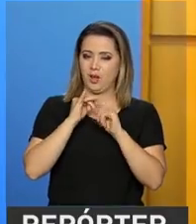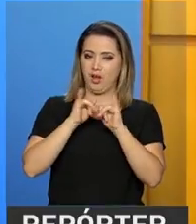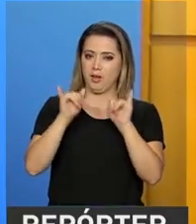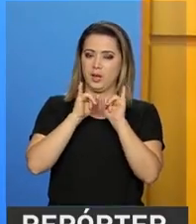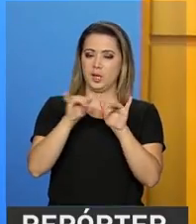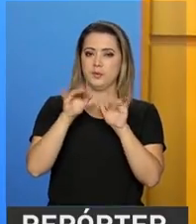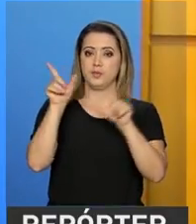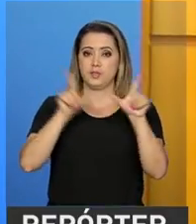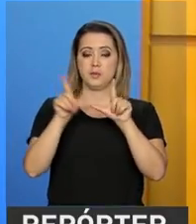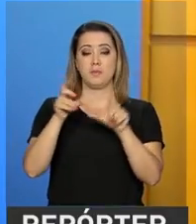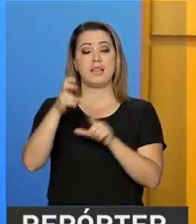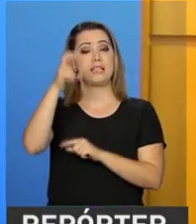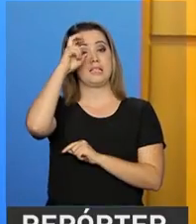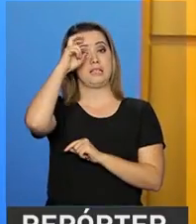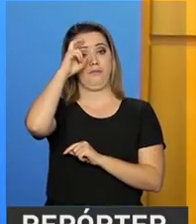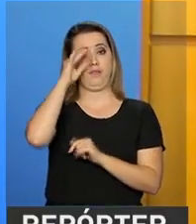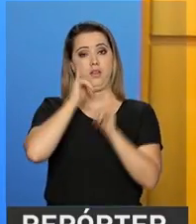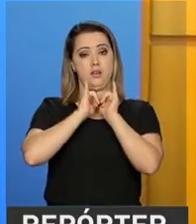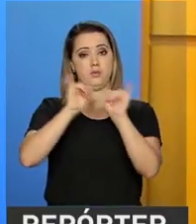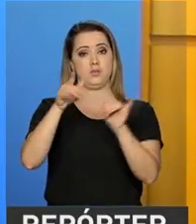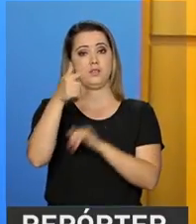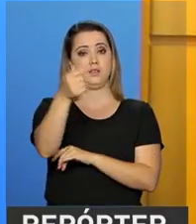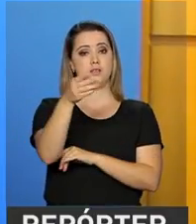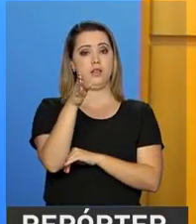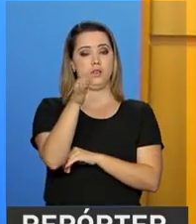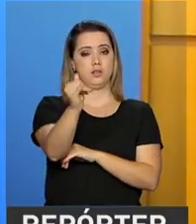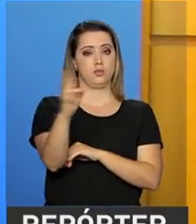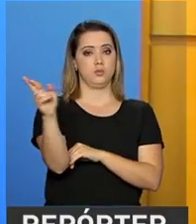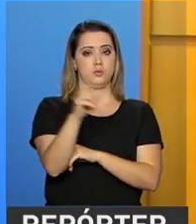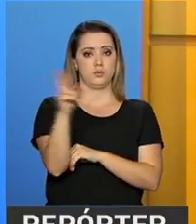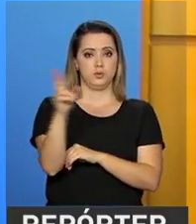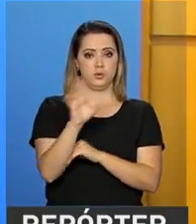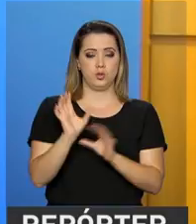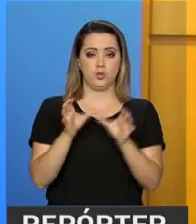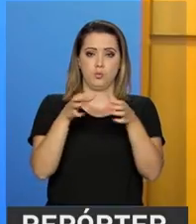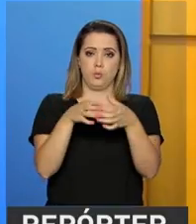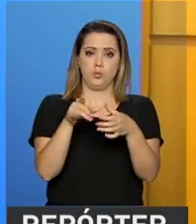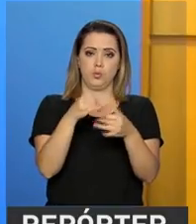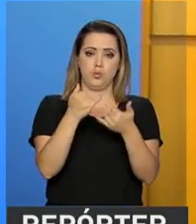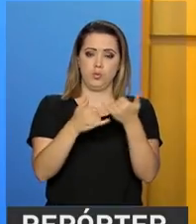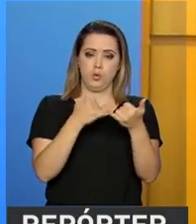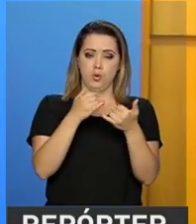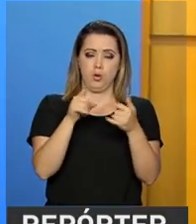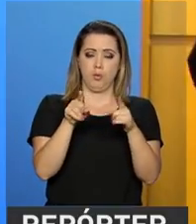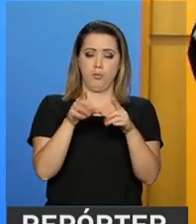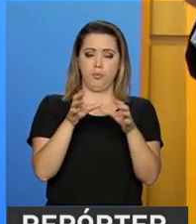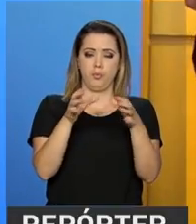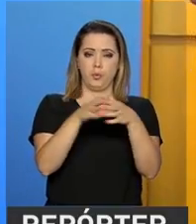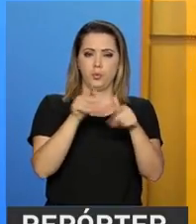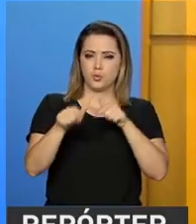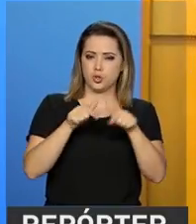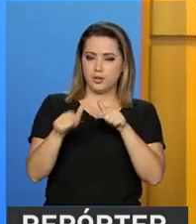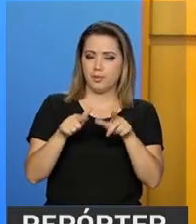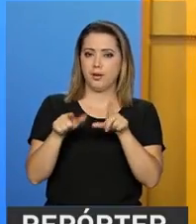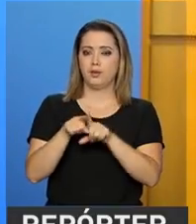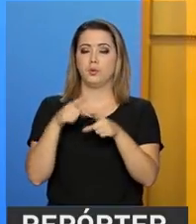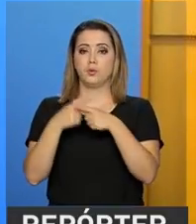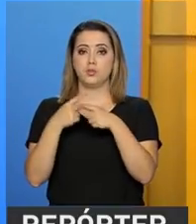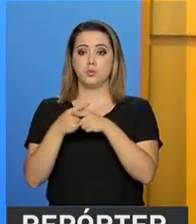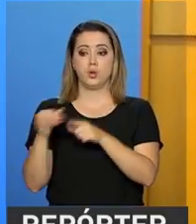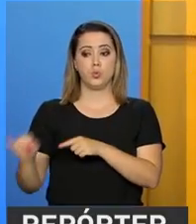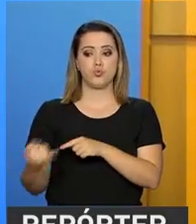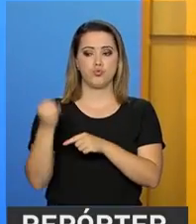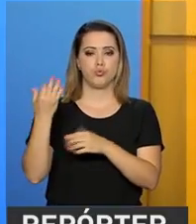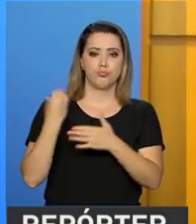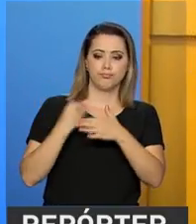vamos anunciar 7 bilhões do Fundo de Garantia para os trabalhadores brasileiros, fruto de uma nova remuneração para o